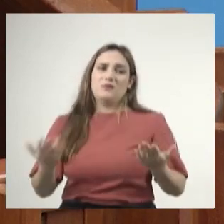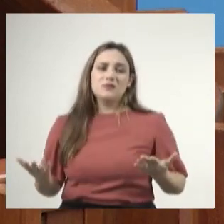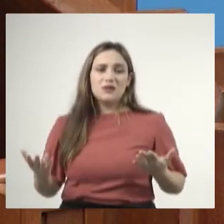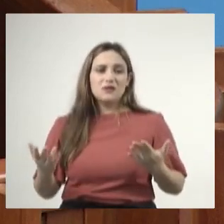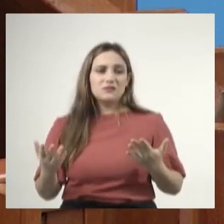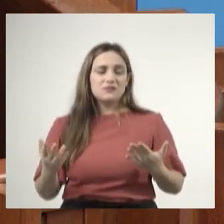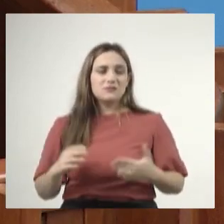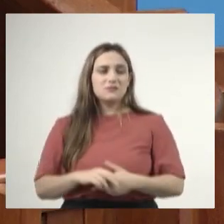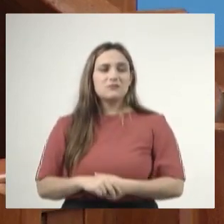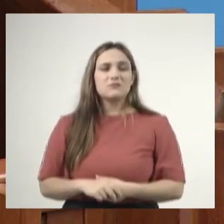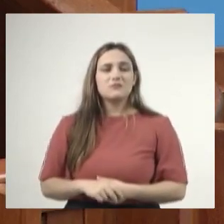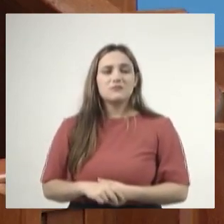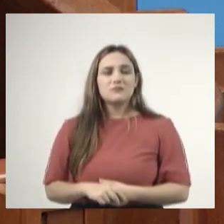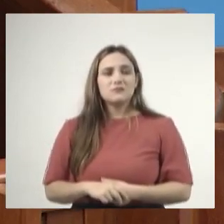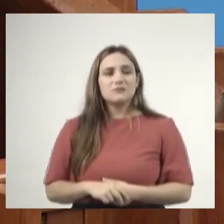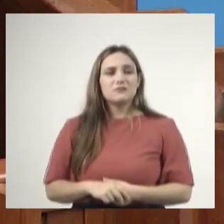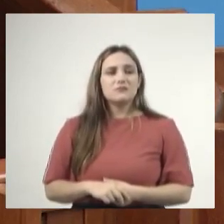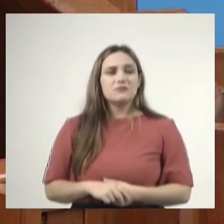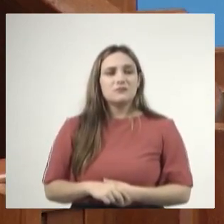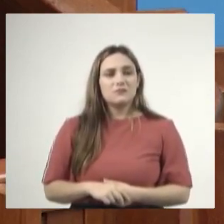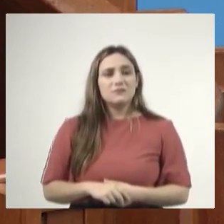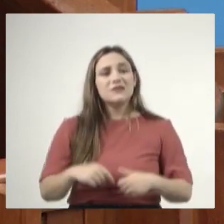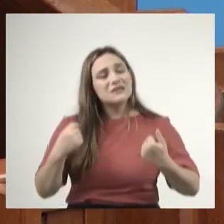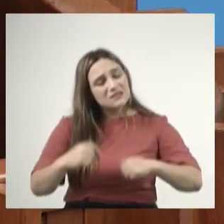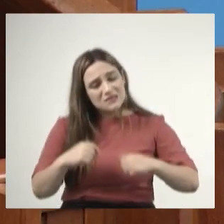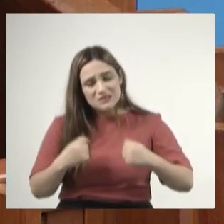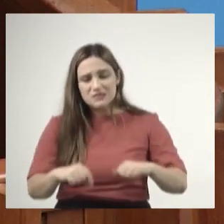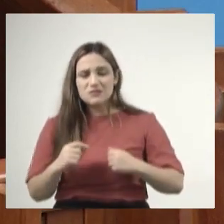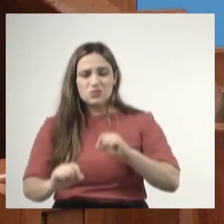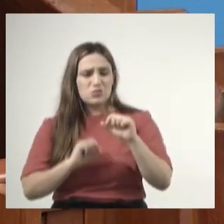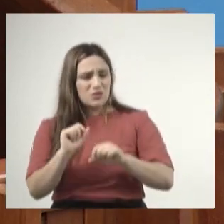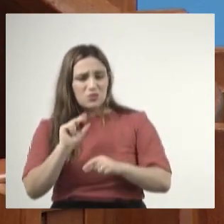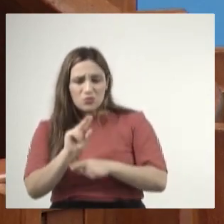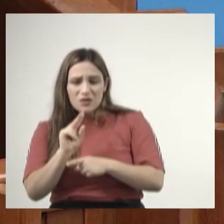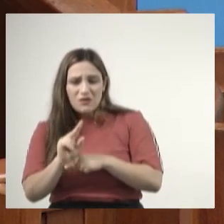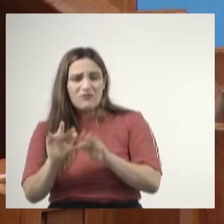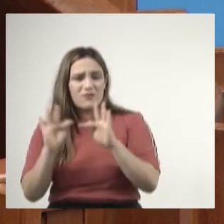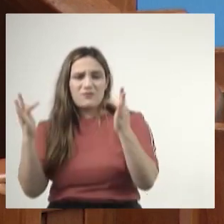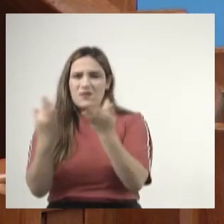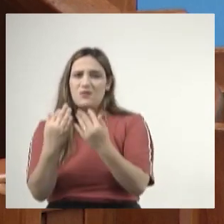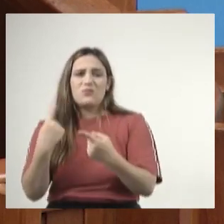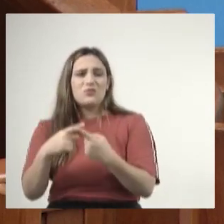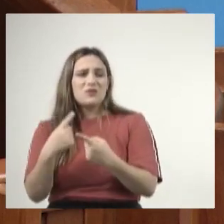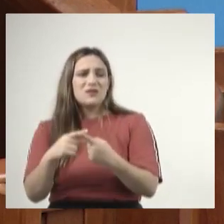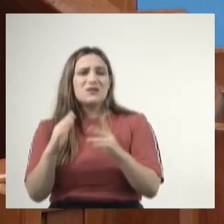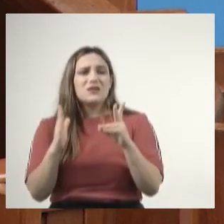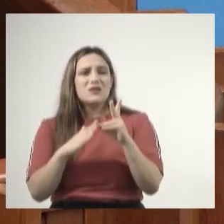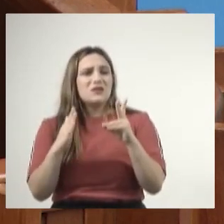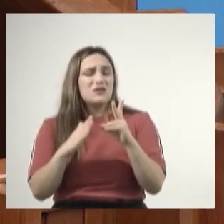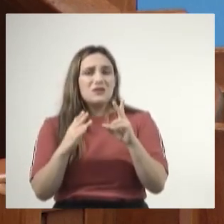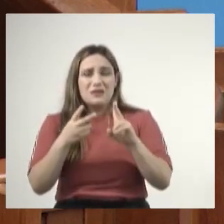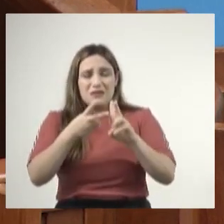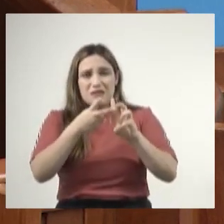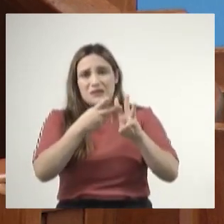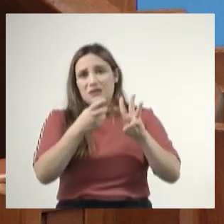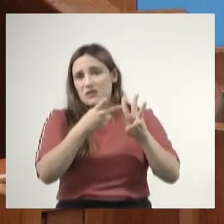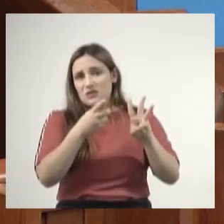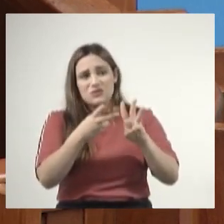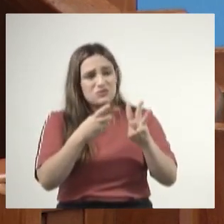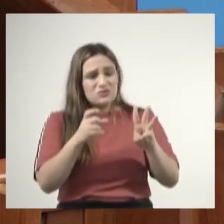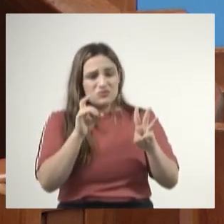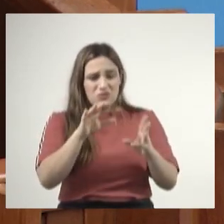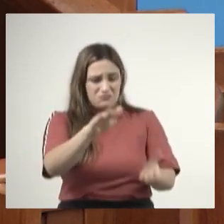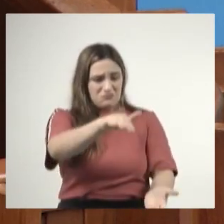produzir, pelo menos para sustentar a sua família, não ficar dependendo de cesta básica, que chega dia 1º, dia